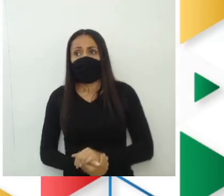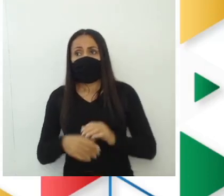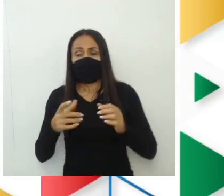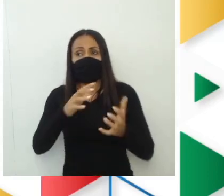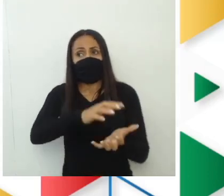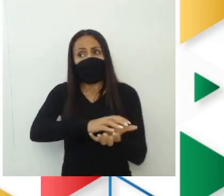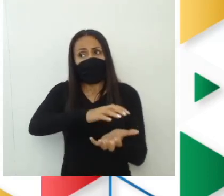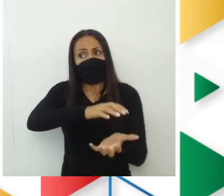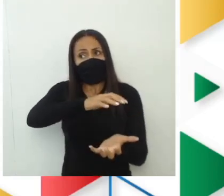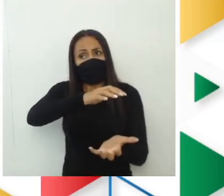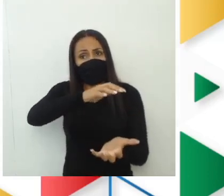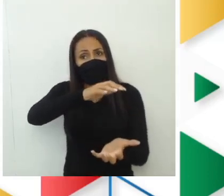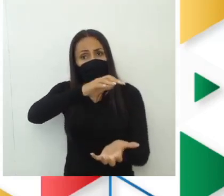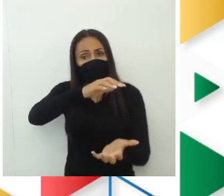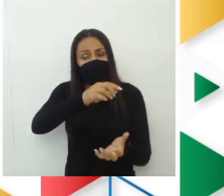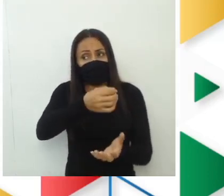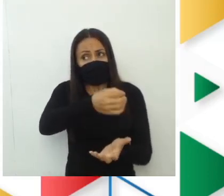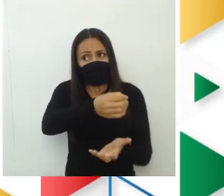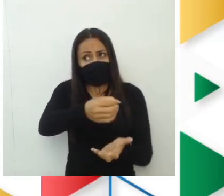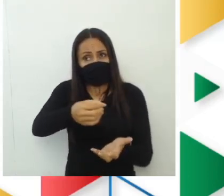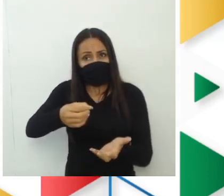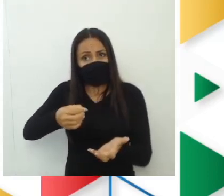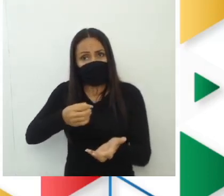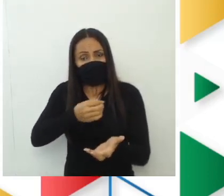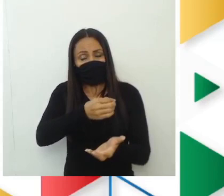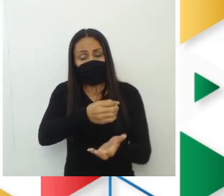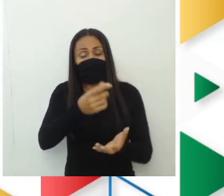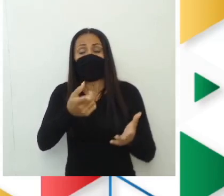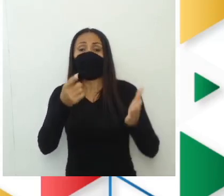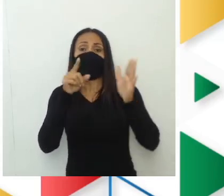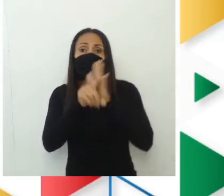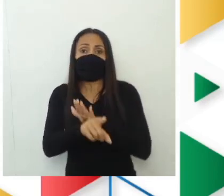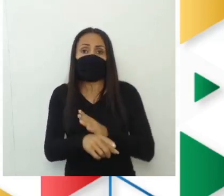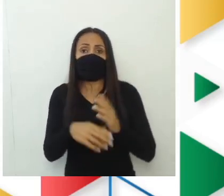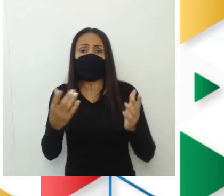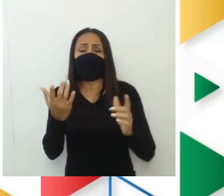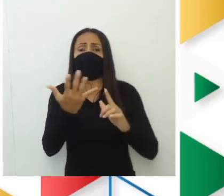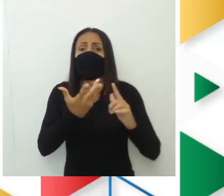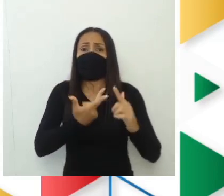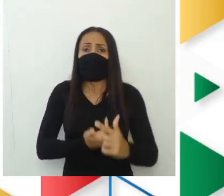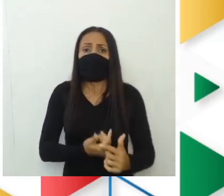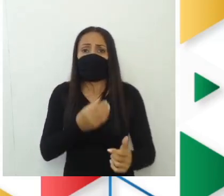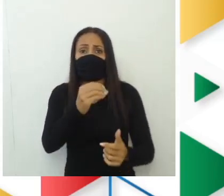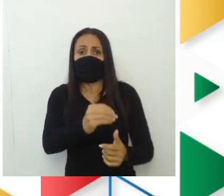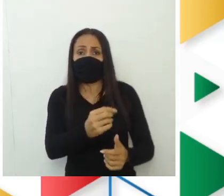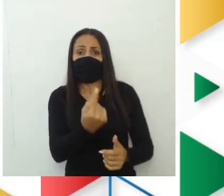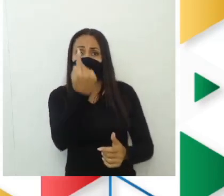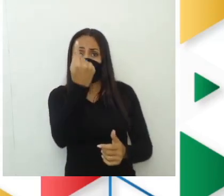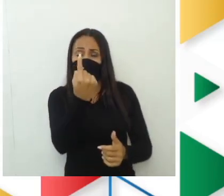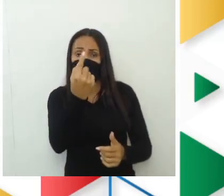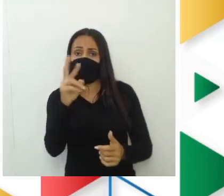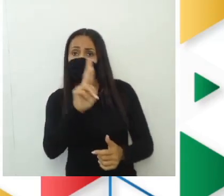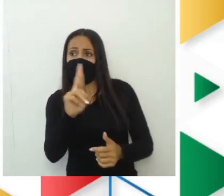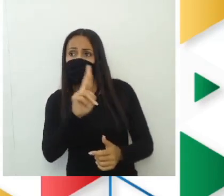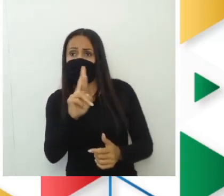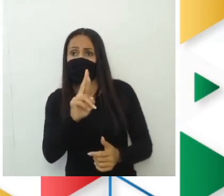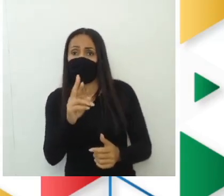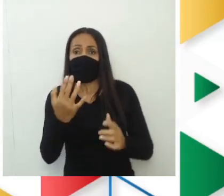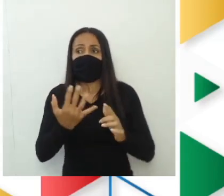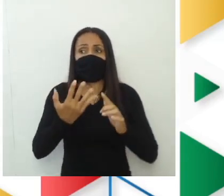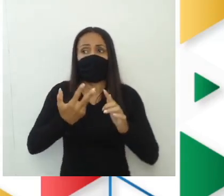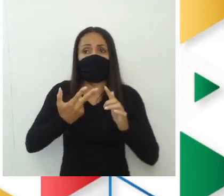Empilhou esses grupos de moedas e aí a pergunta é: quantas moedas de R$1 ela contou? Por